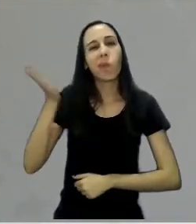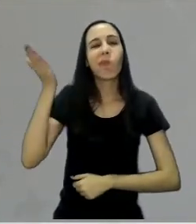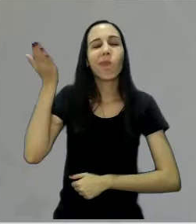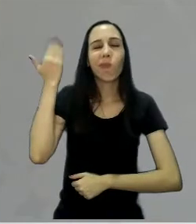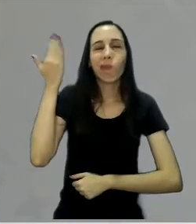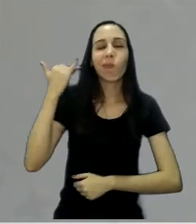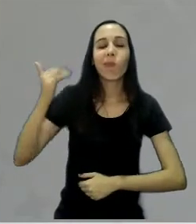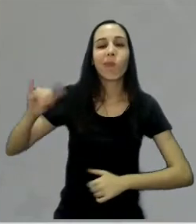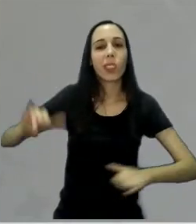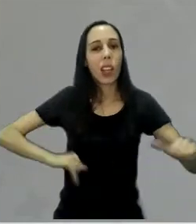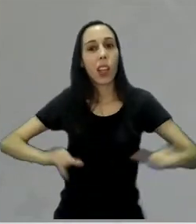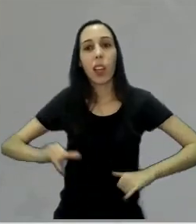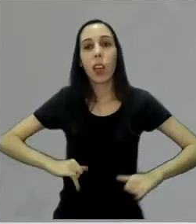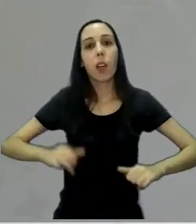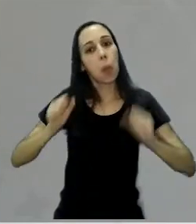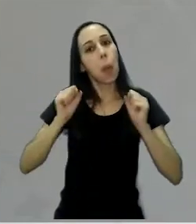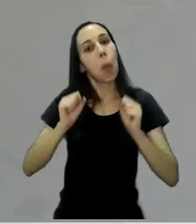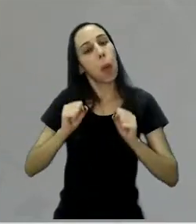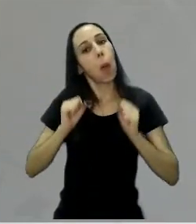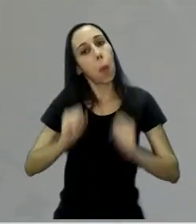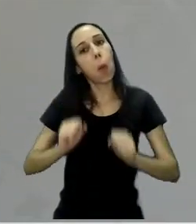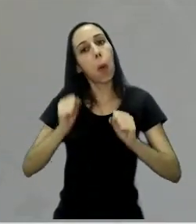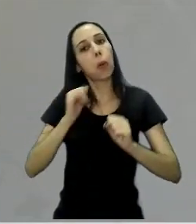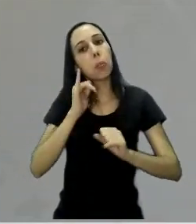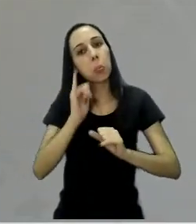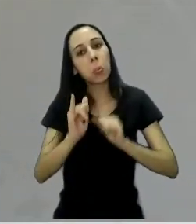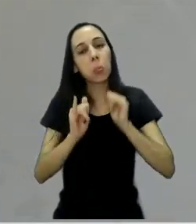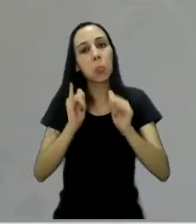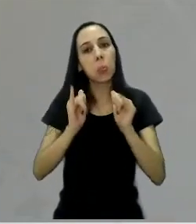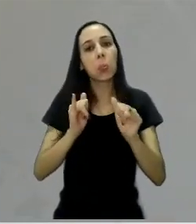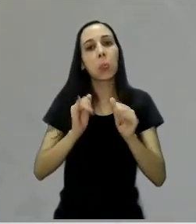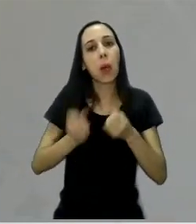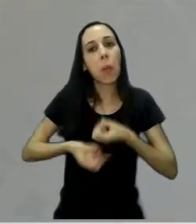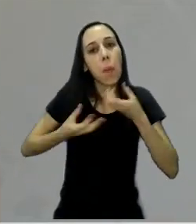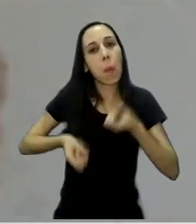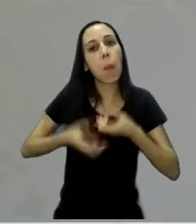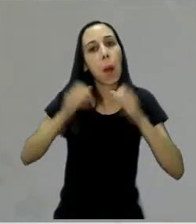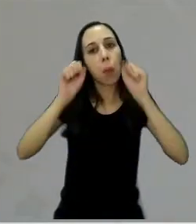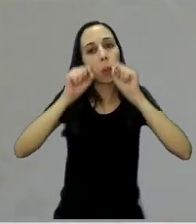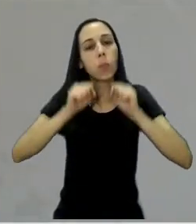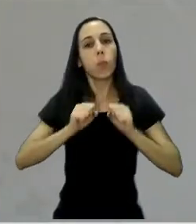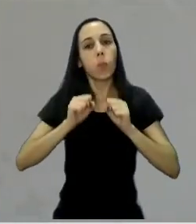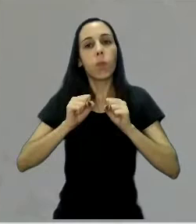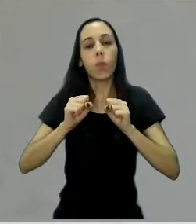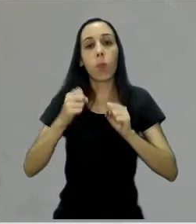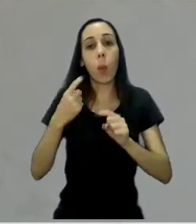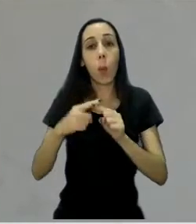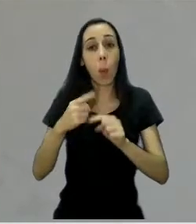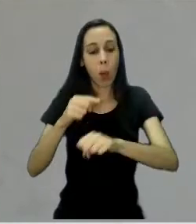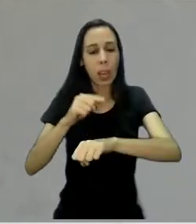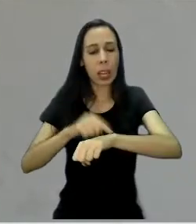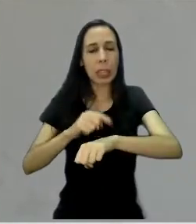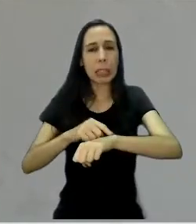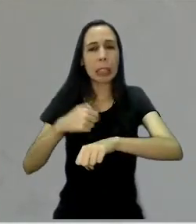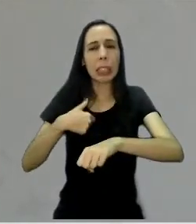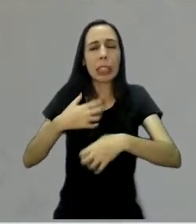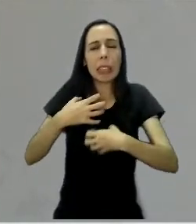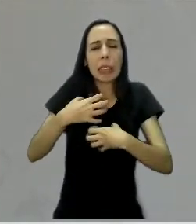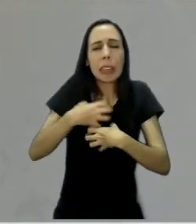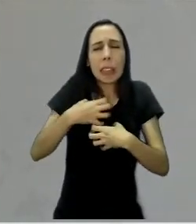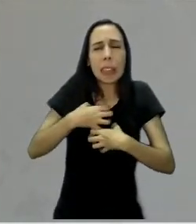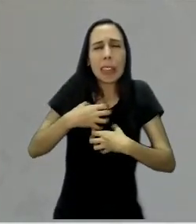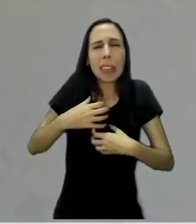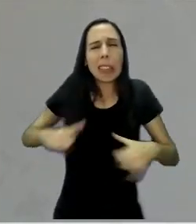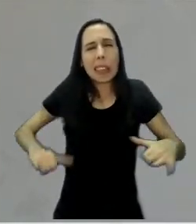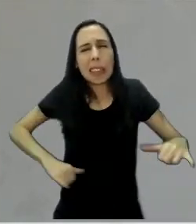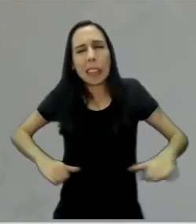passei por muita tribulação na minha vida e eu posso dar esse testemunho. Nas horas em que eu mais sofria, eram